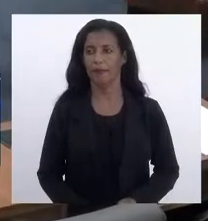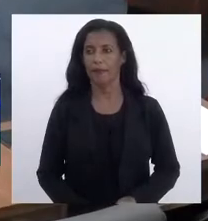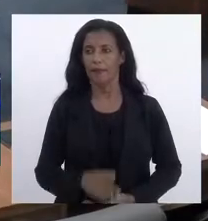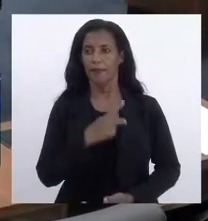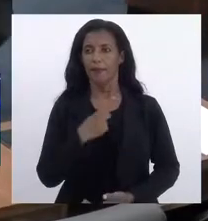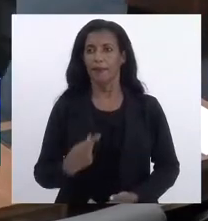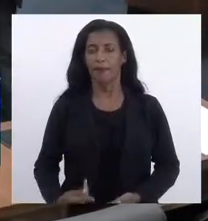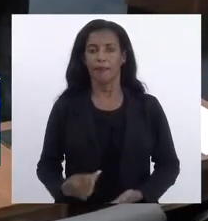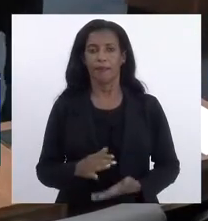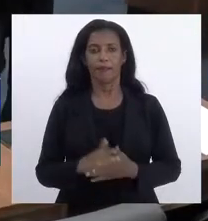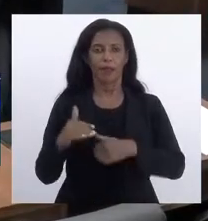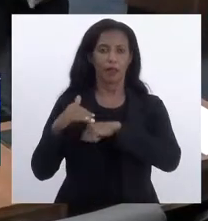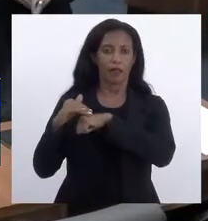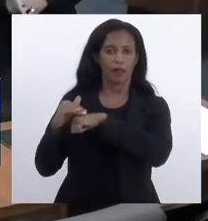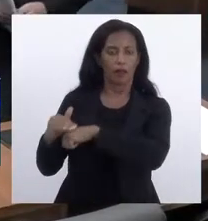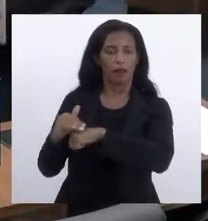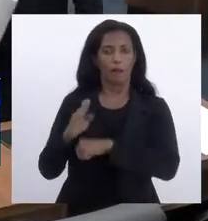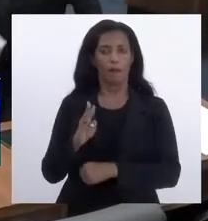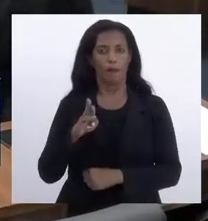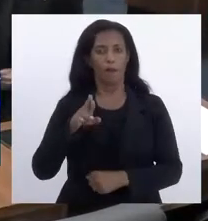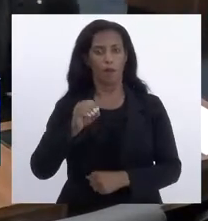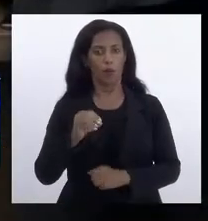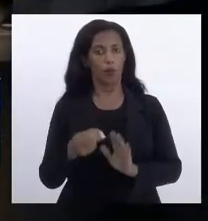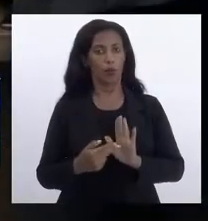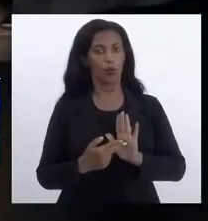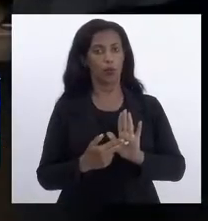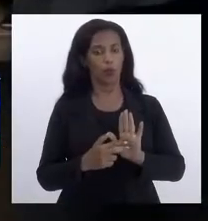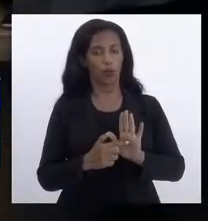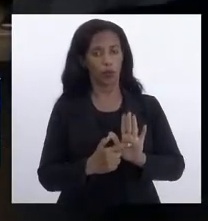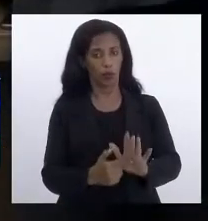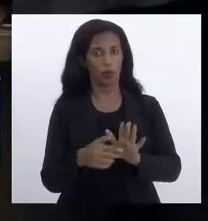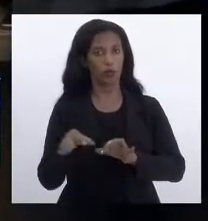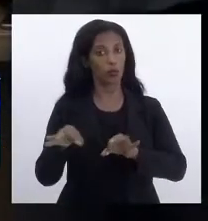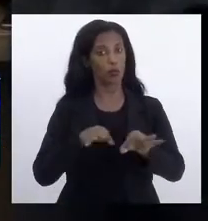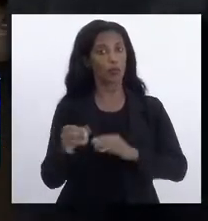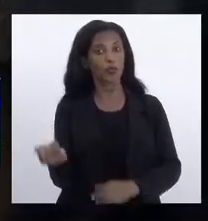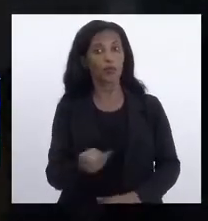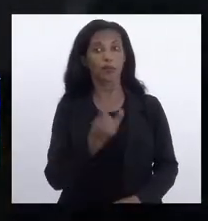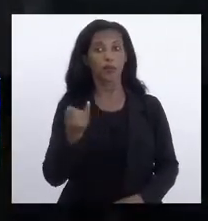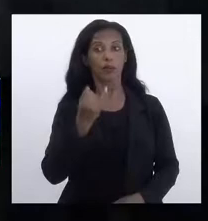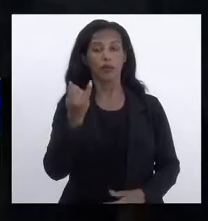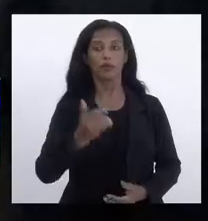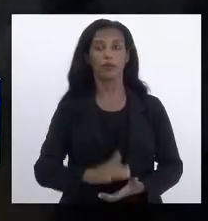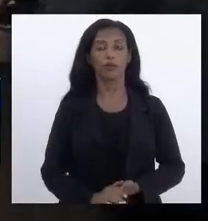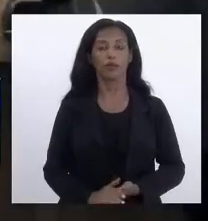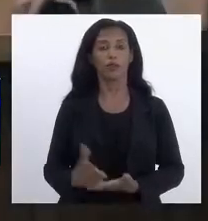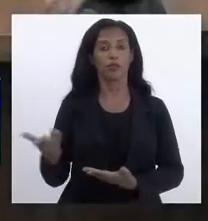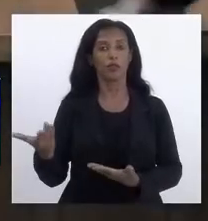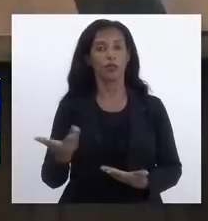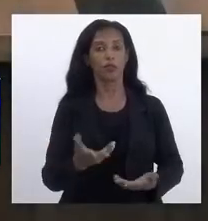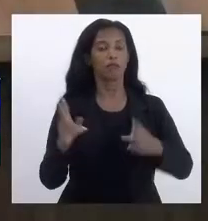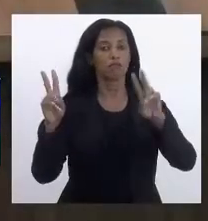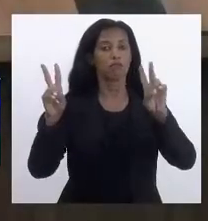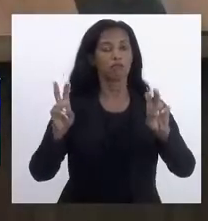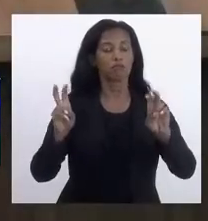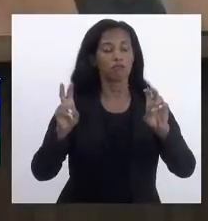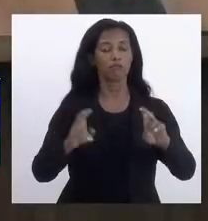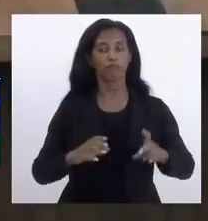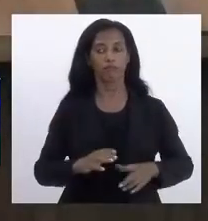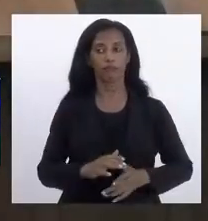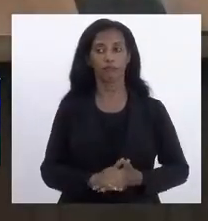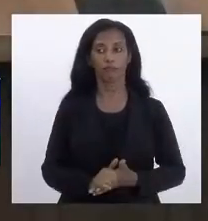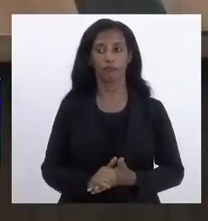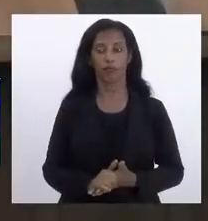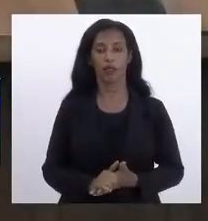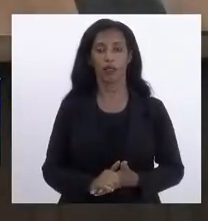Presidente, estava conversando com o deputado Bruno Dauaire, que apresentou um projeto importante que trata da condição